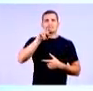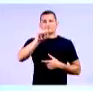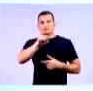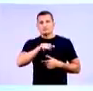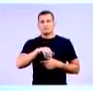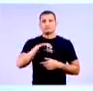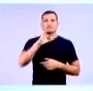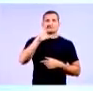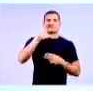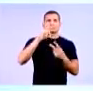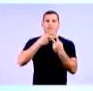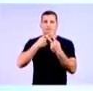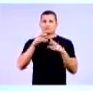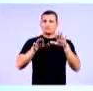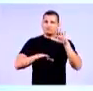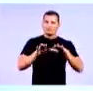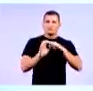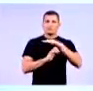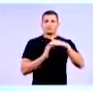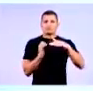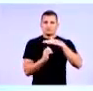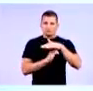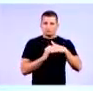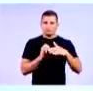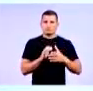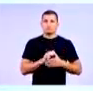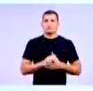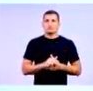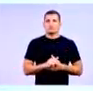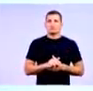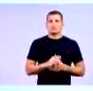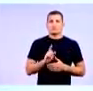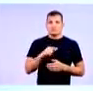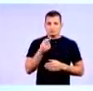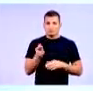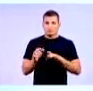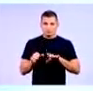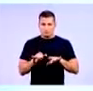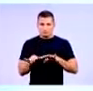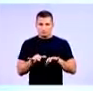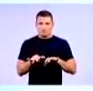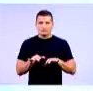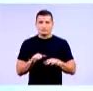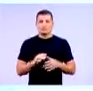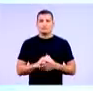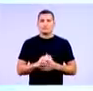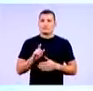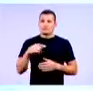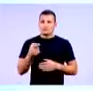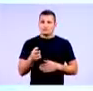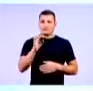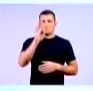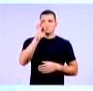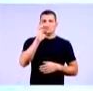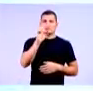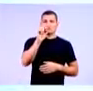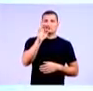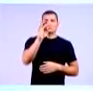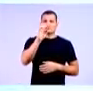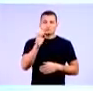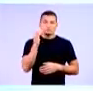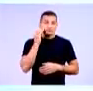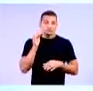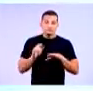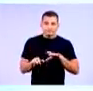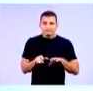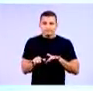né, dependendo da empresa. E aí, por fim, depois de codificar, entra na etapa final, a etapa de teste, onde vão ser feitos alguns